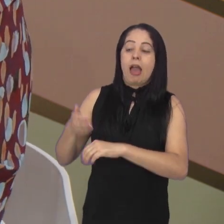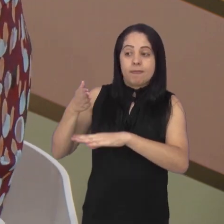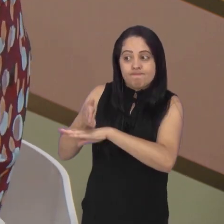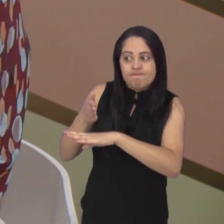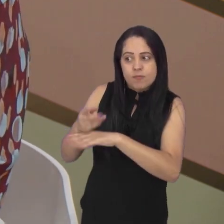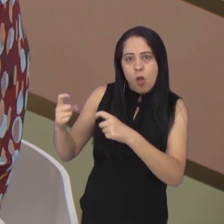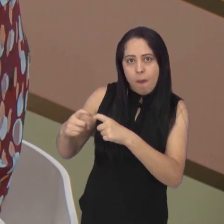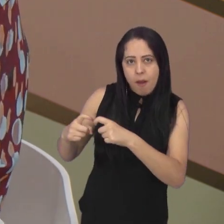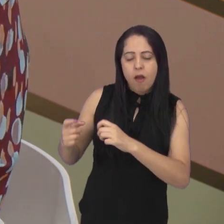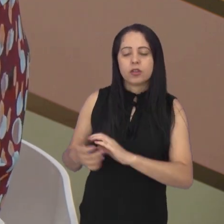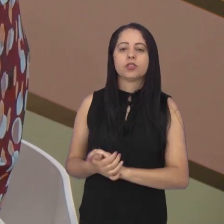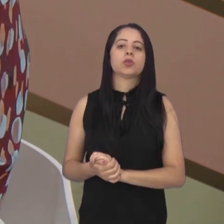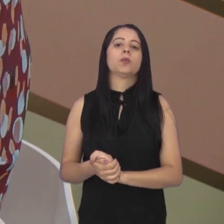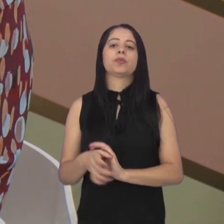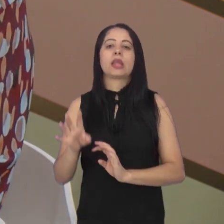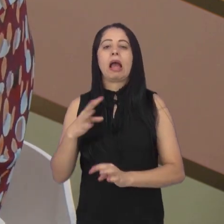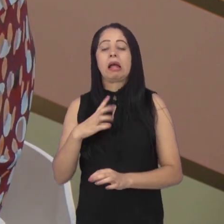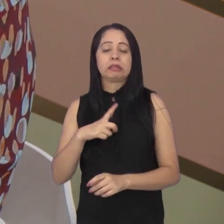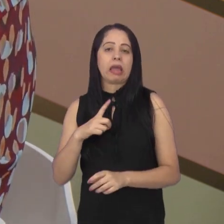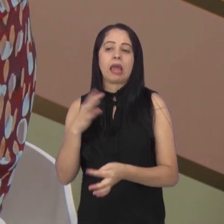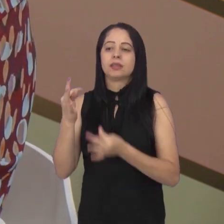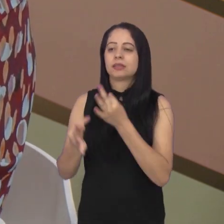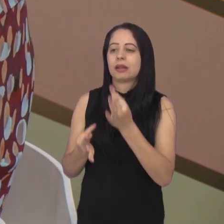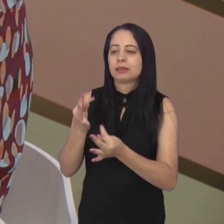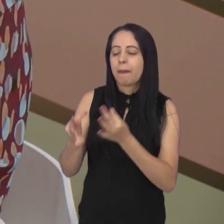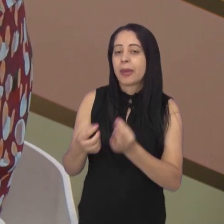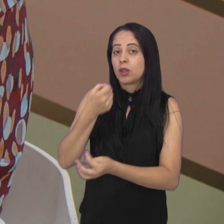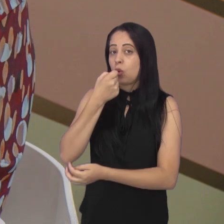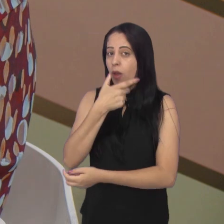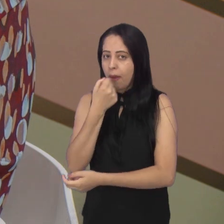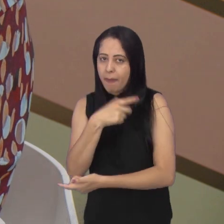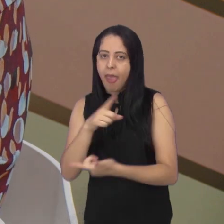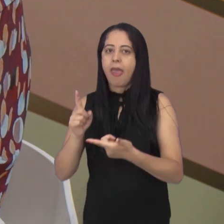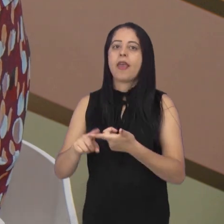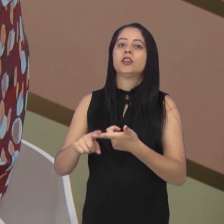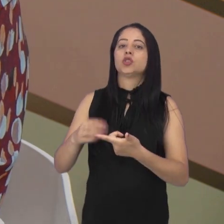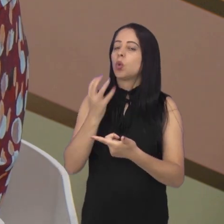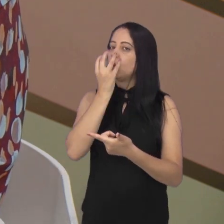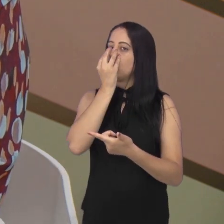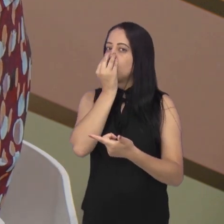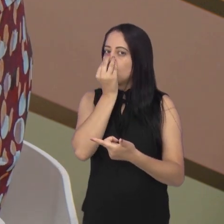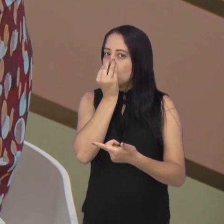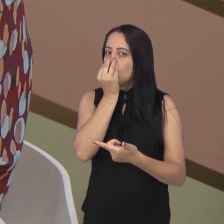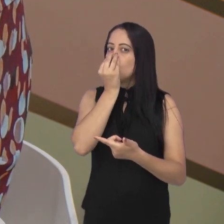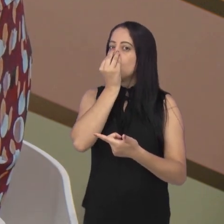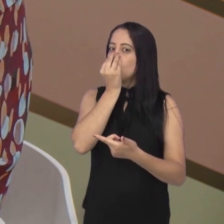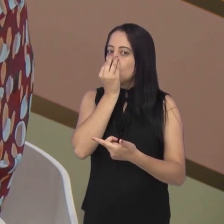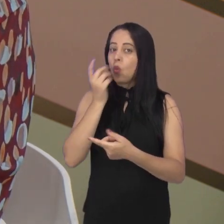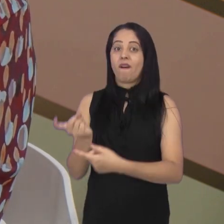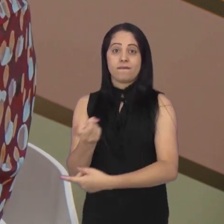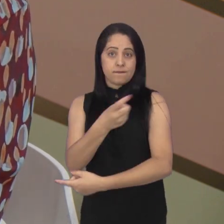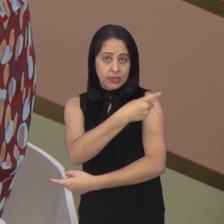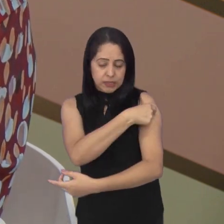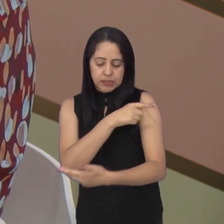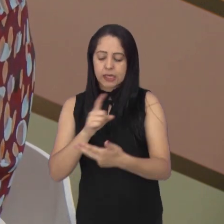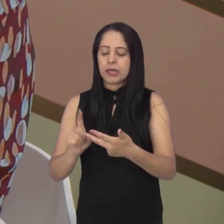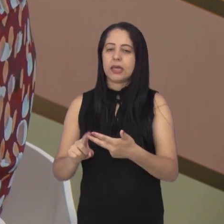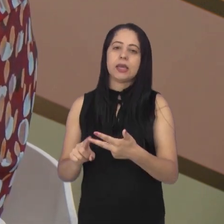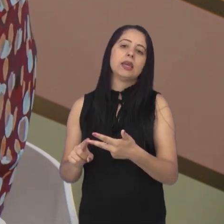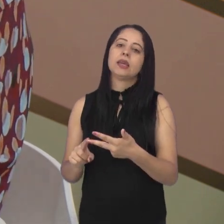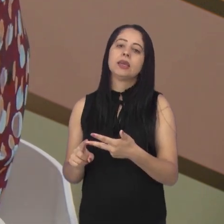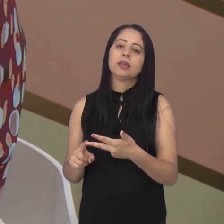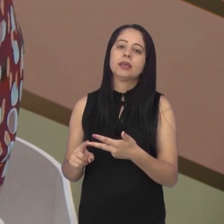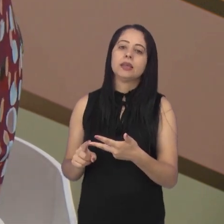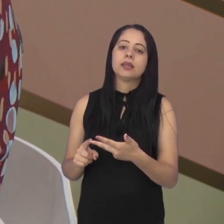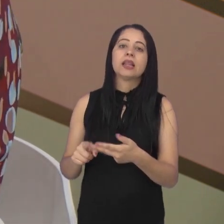prolongado. E tem muito tratamento, a gente tem tratamento oral, a gente tem tratamento inalatório, a gente tem um tratamento com vacinas, uma